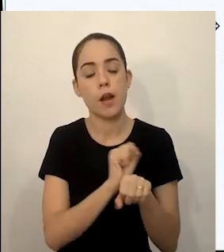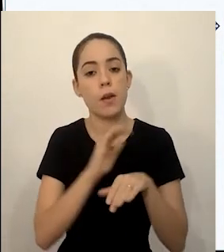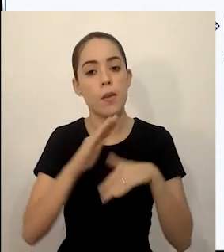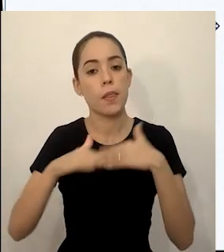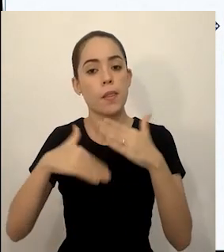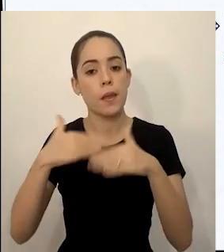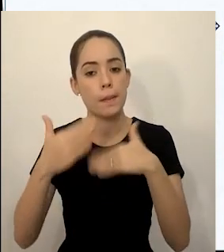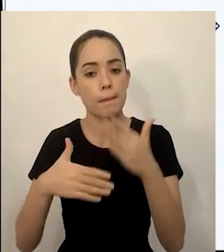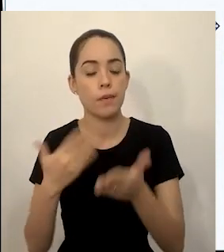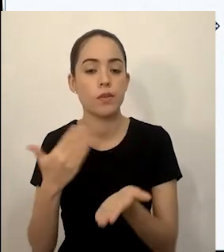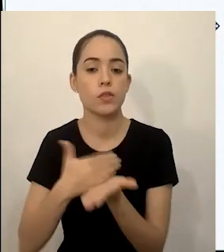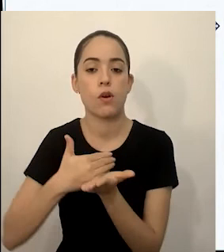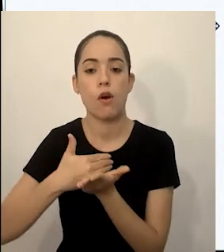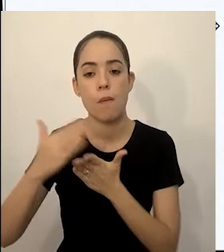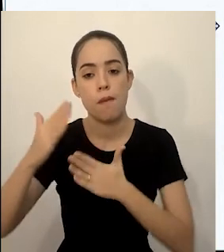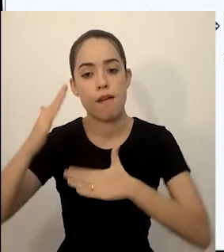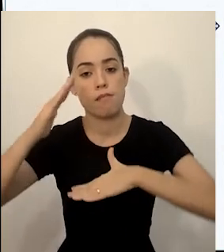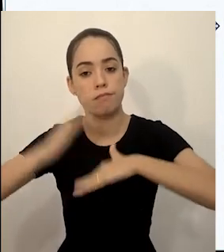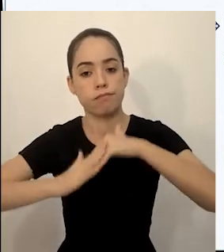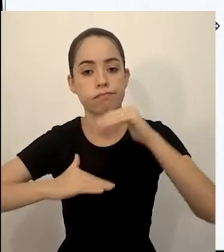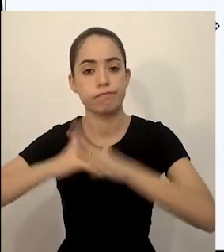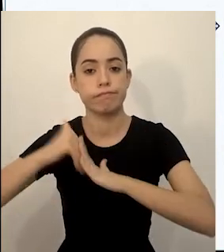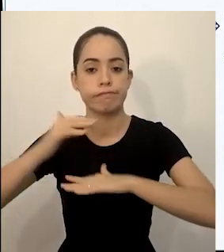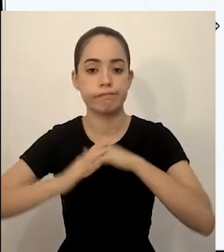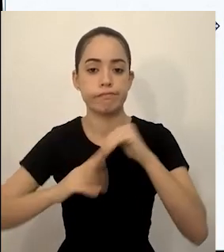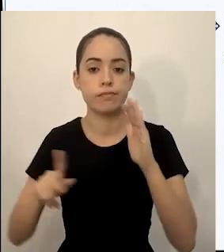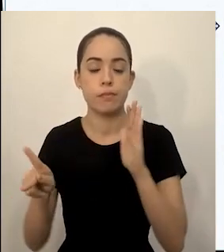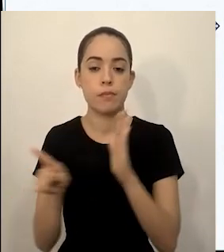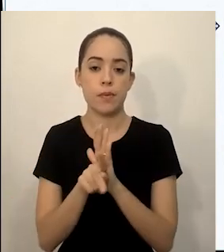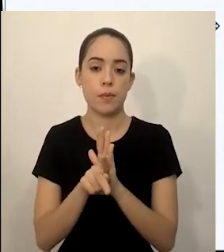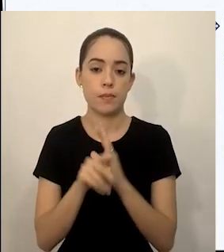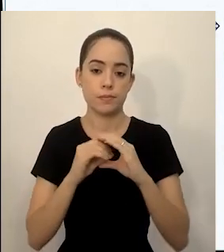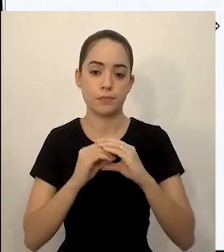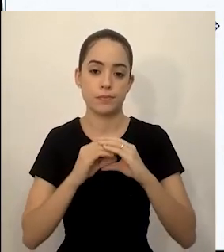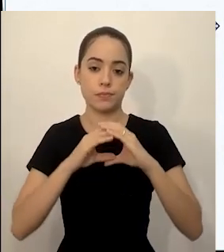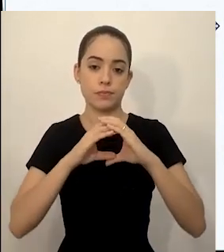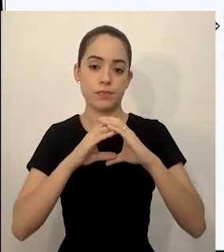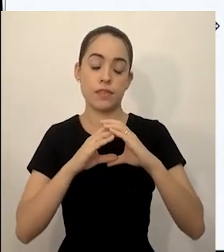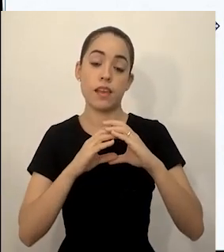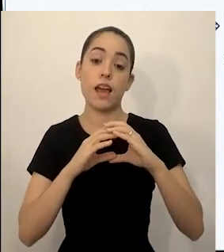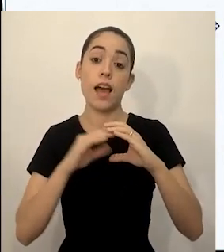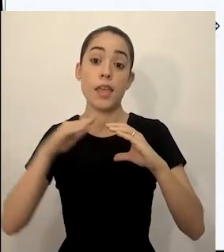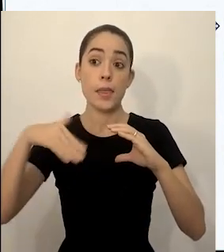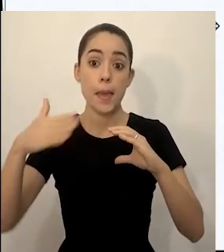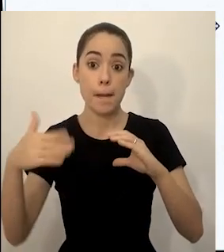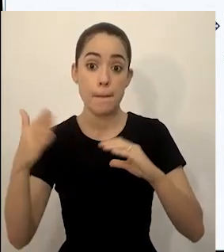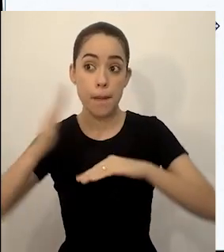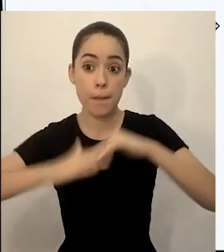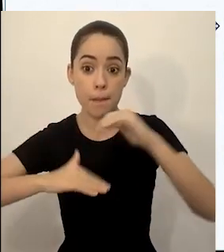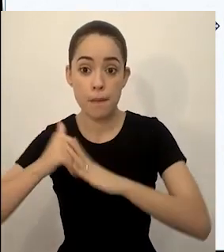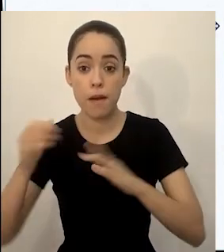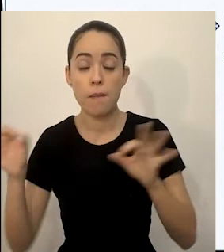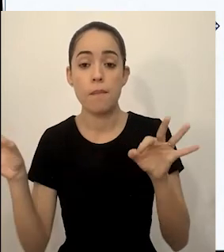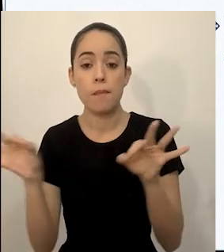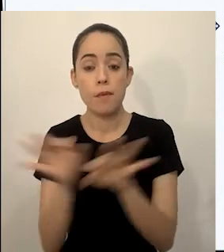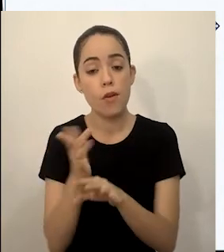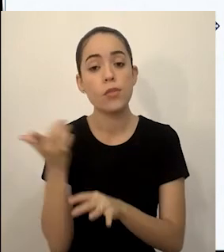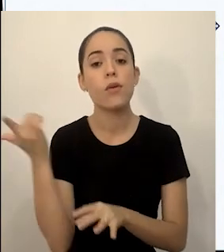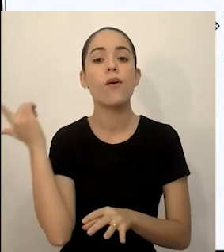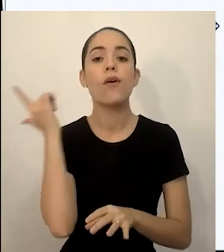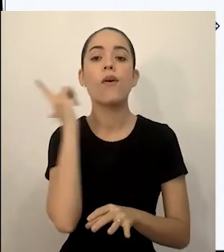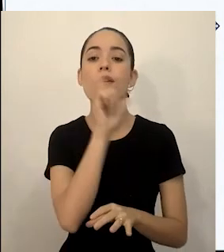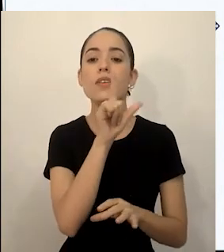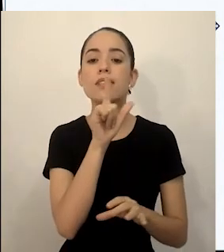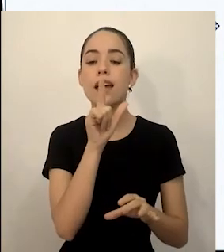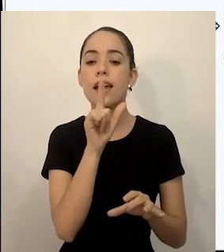prepara-se para o processo de capacitação ovacitária para adquirir